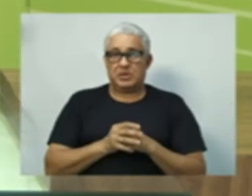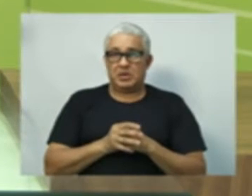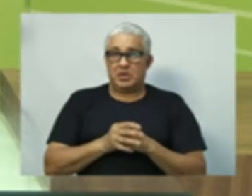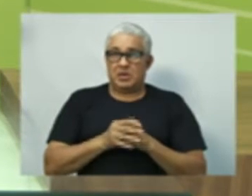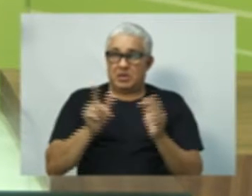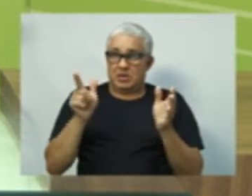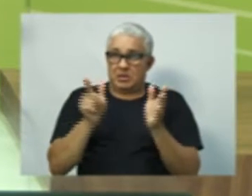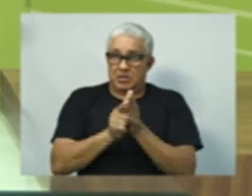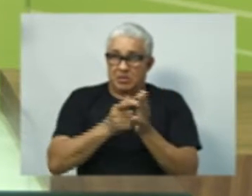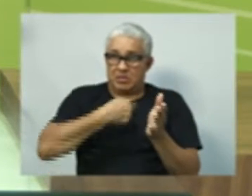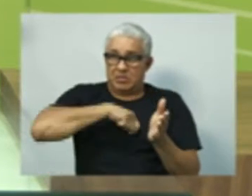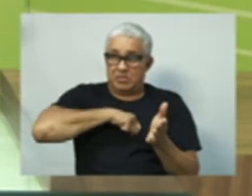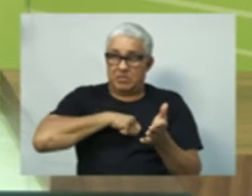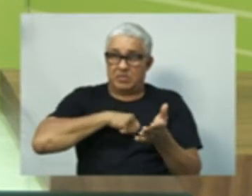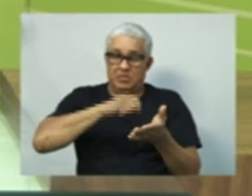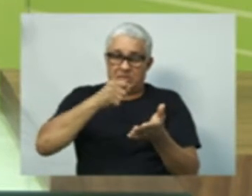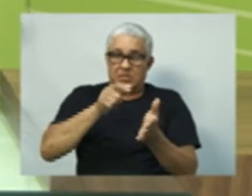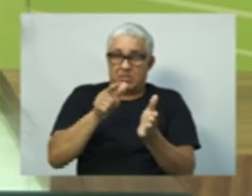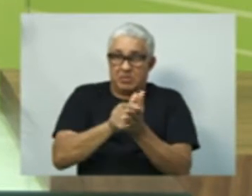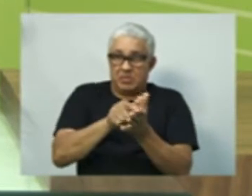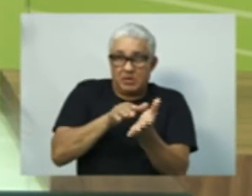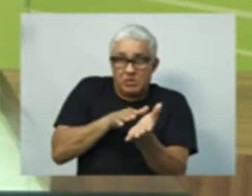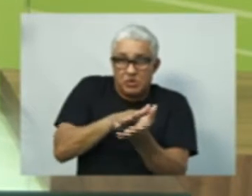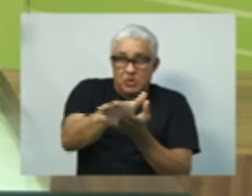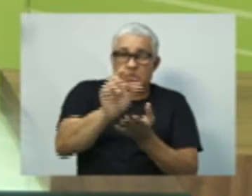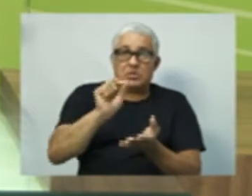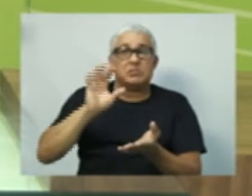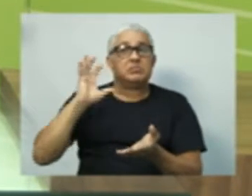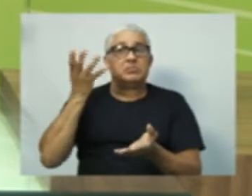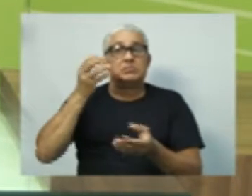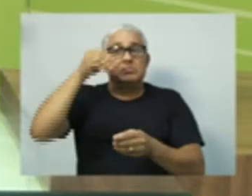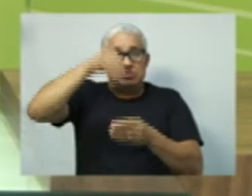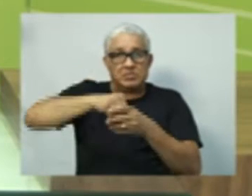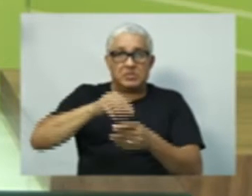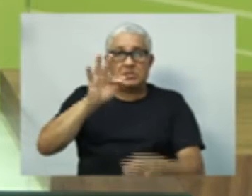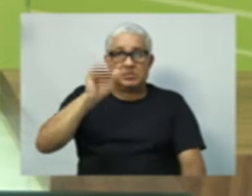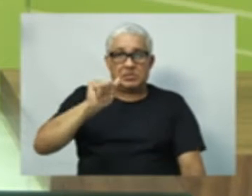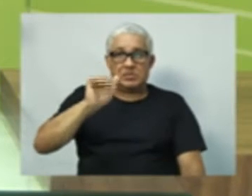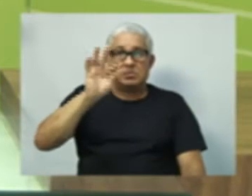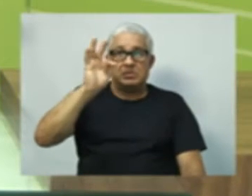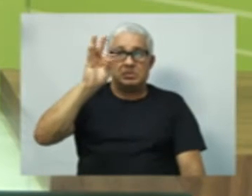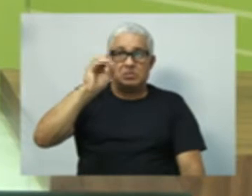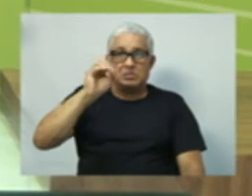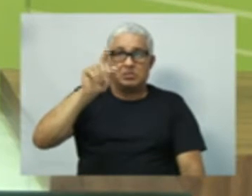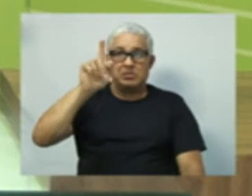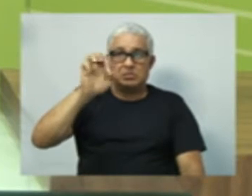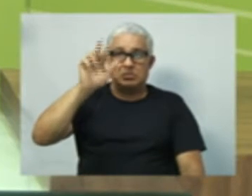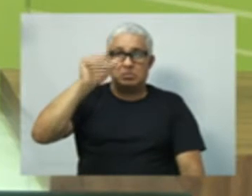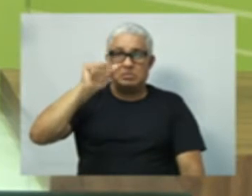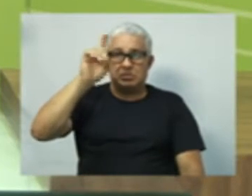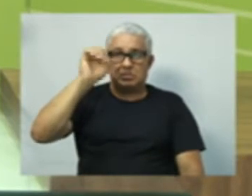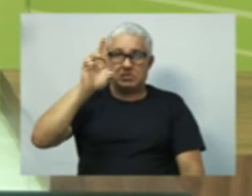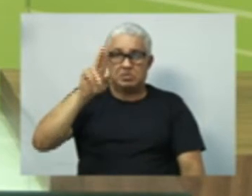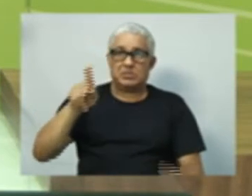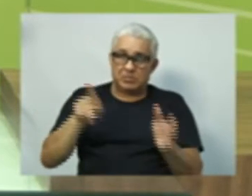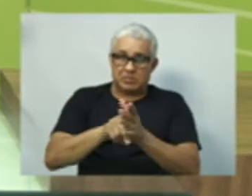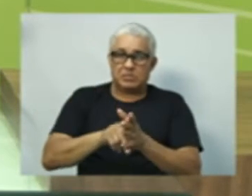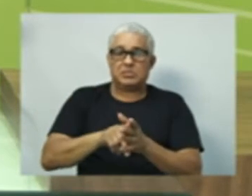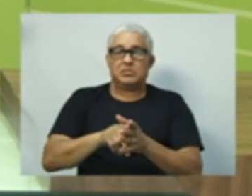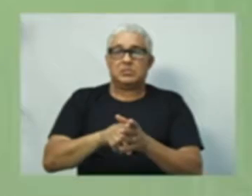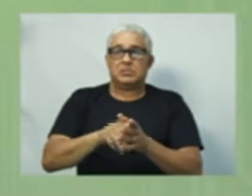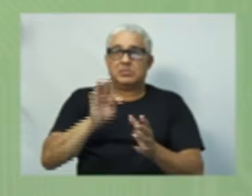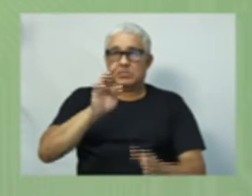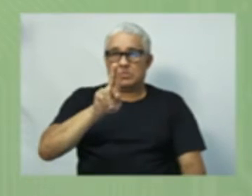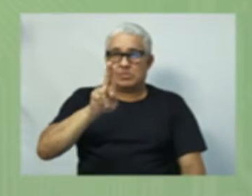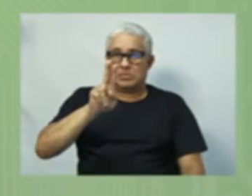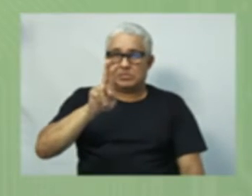nota fiscal, está ocorrendo o quê? O fato gerador do tributo. A base de cálculo é um número